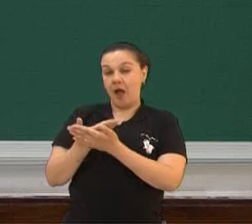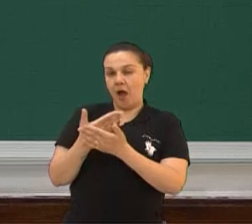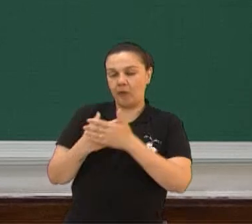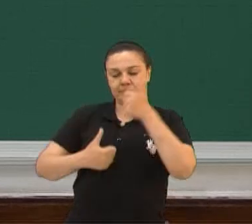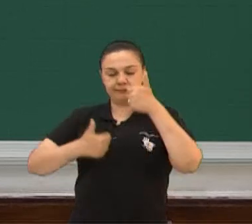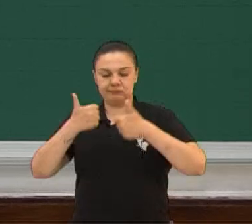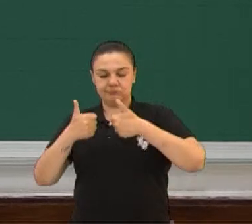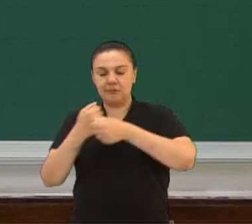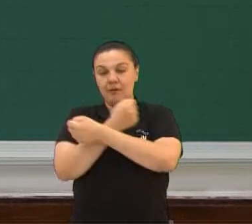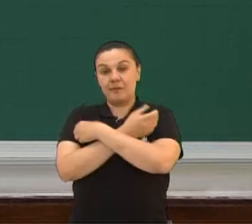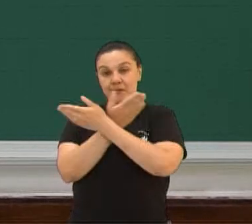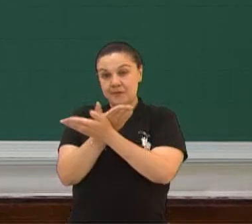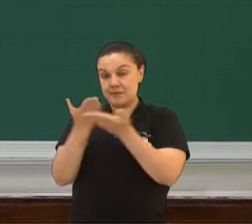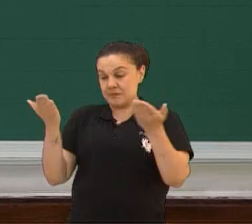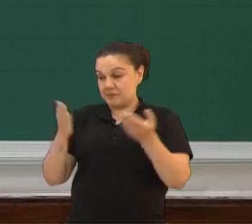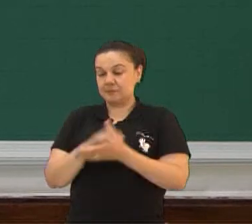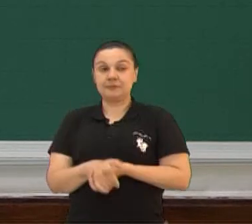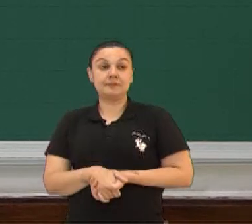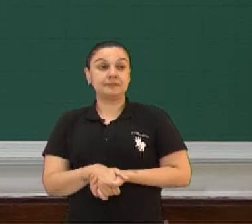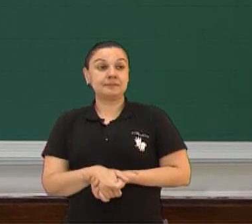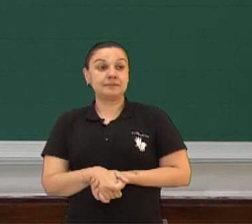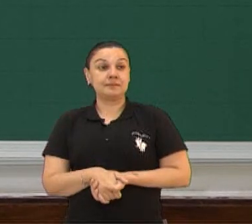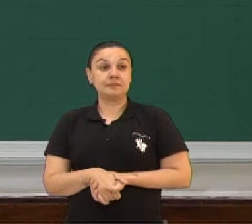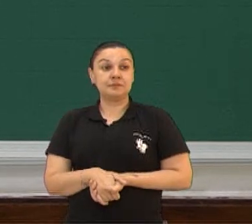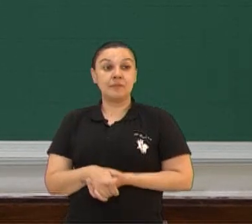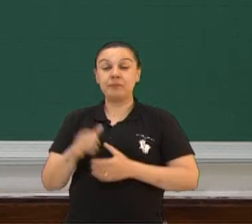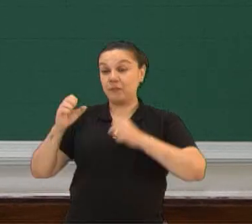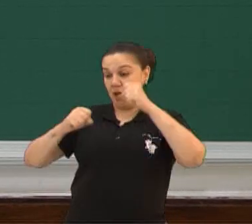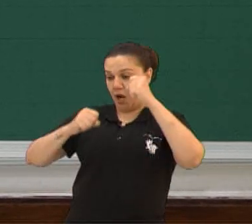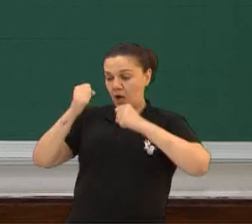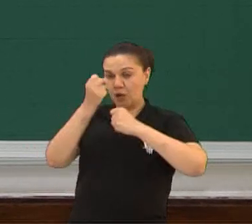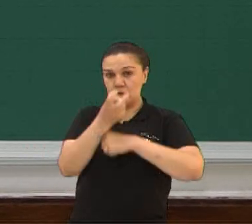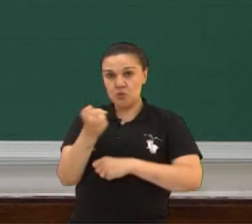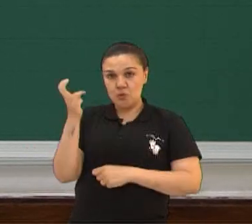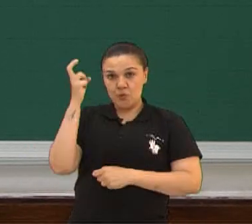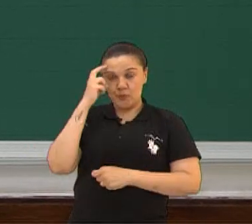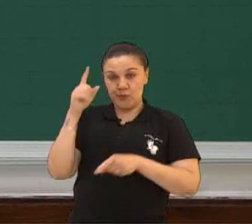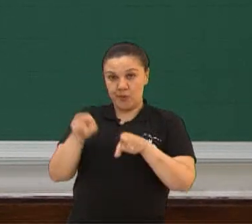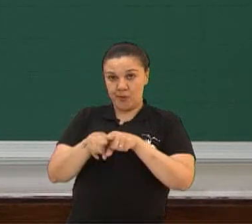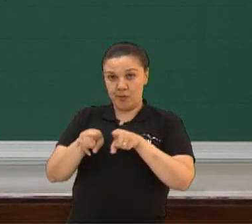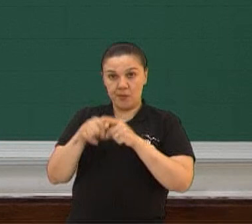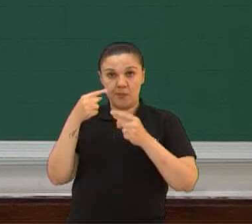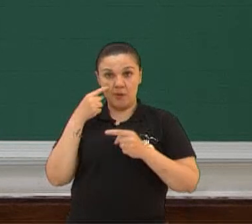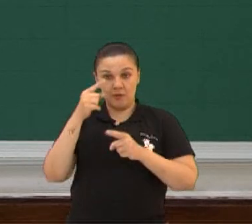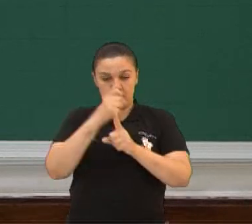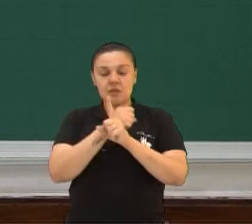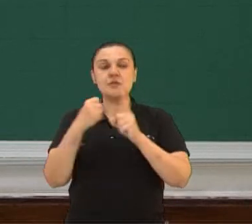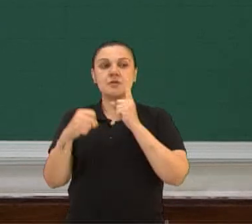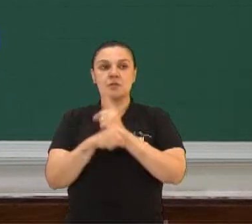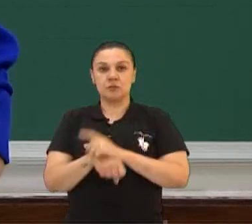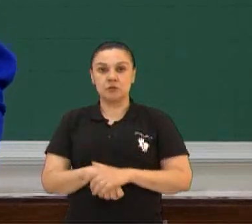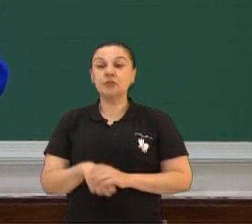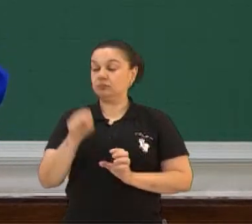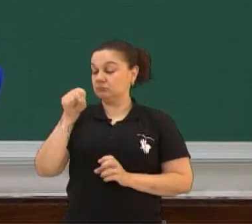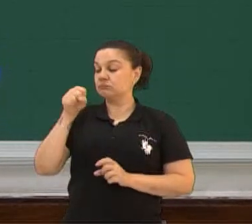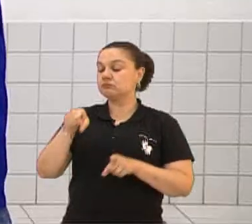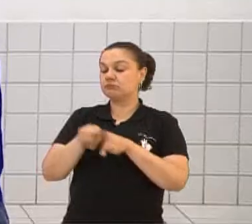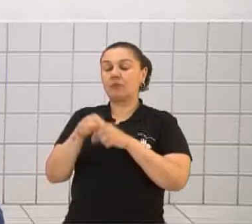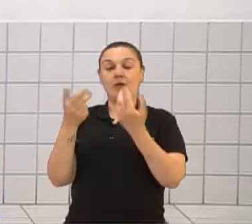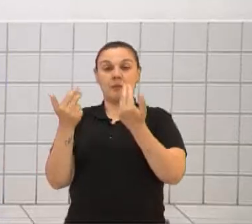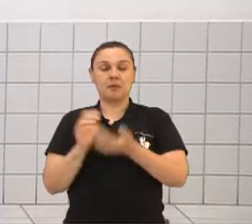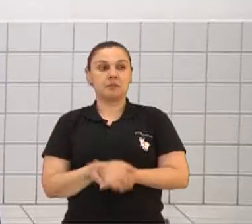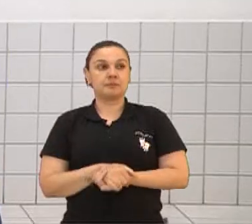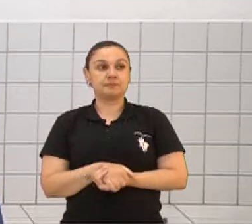um abraço, muito obrigado aí para vocês. A indústria cultural é a mesma que vemos em sociologia? Sim, é a mesma que vemos